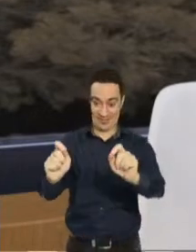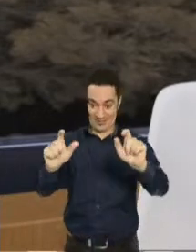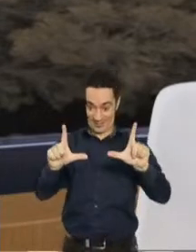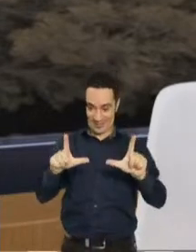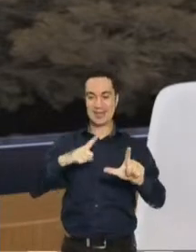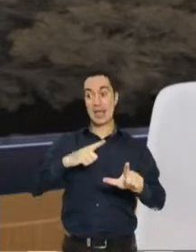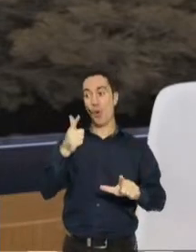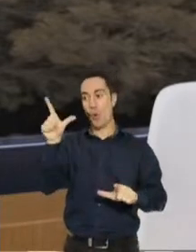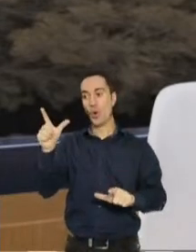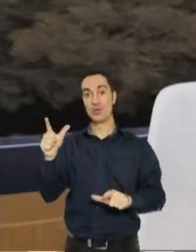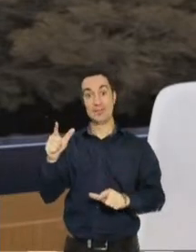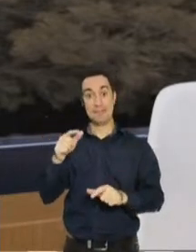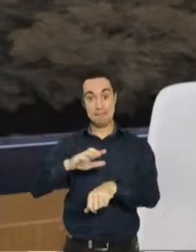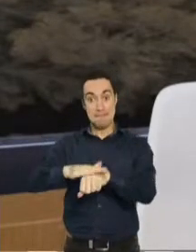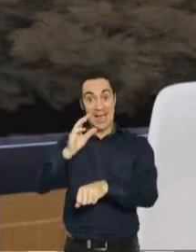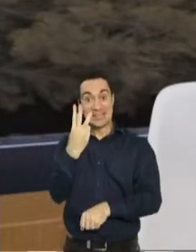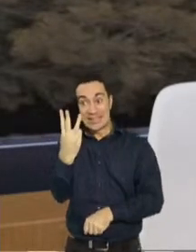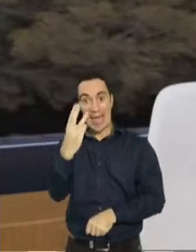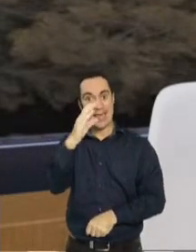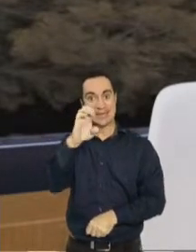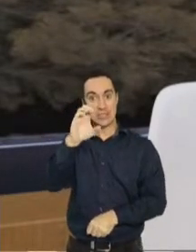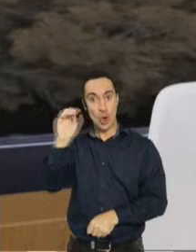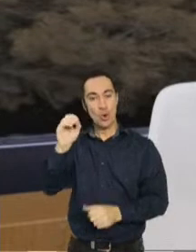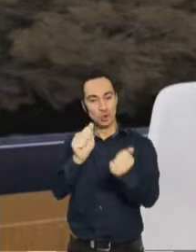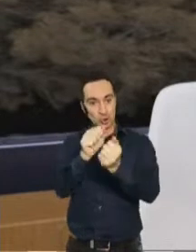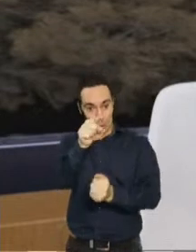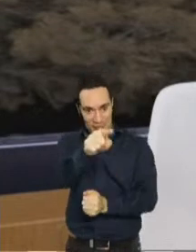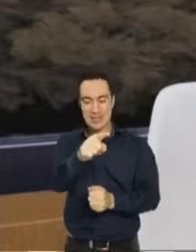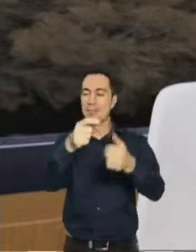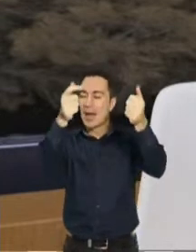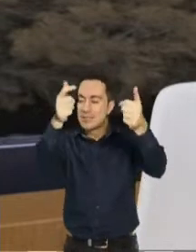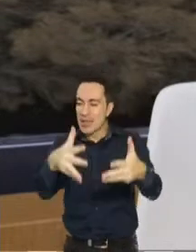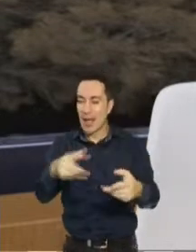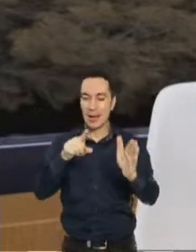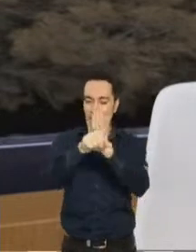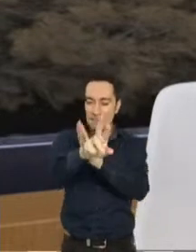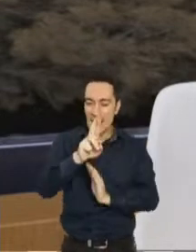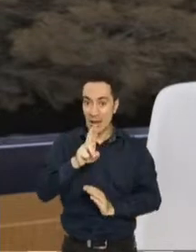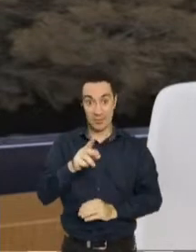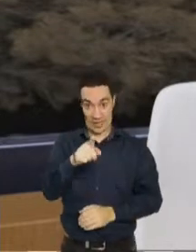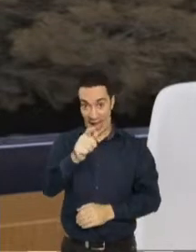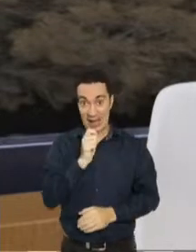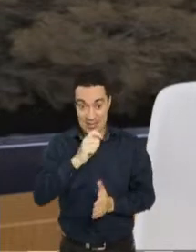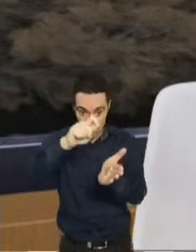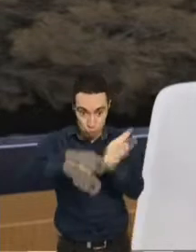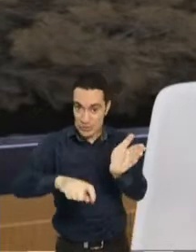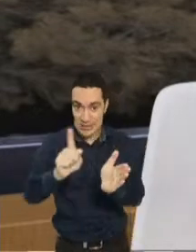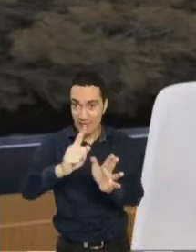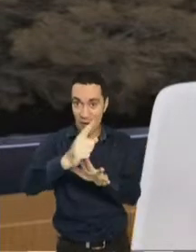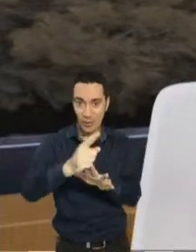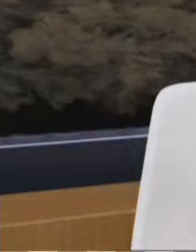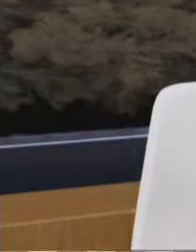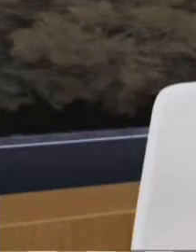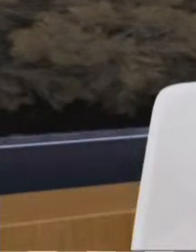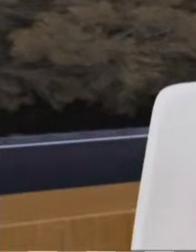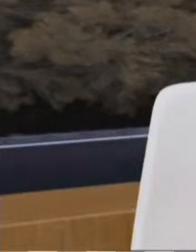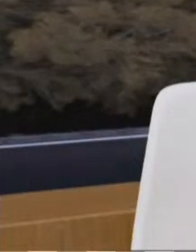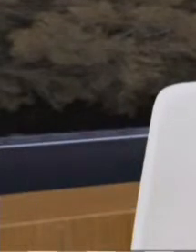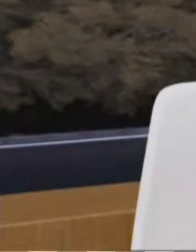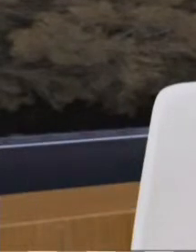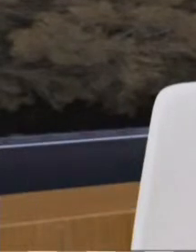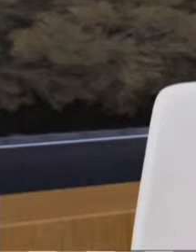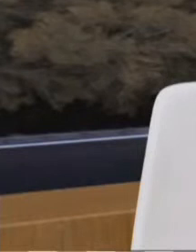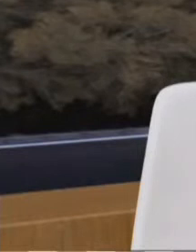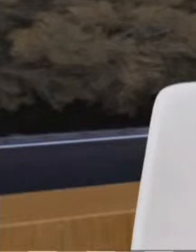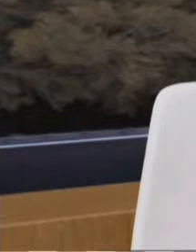outros três CEOs para comentar sobre sustentabilidade. Se você não se inscreveu ainda neste painel, não perca a chance.